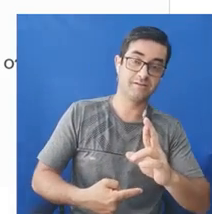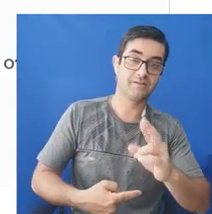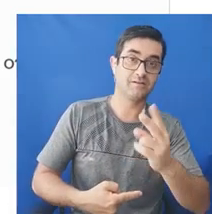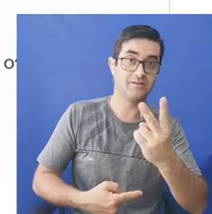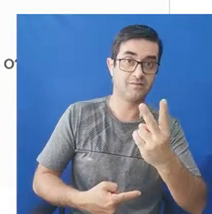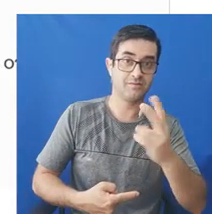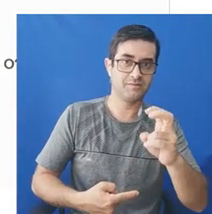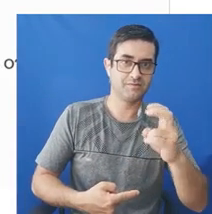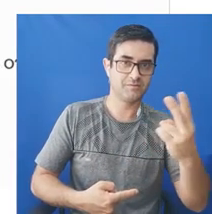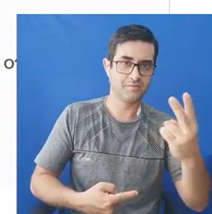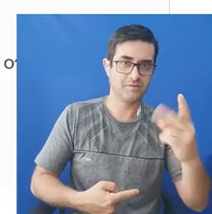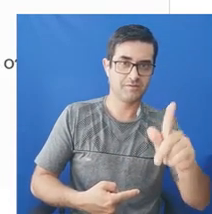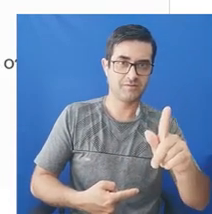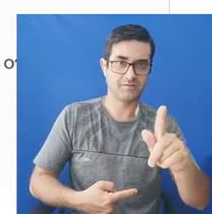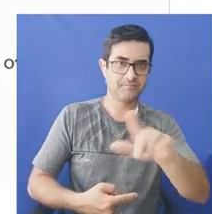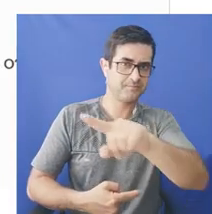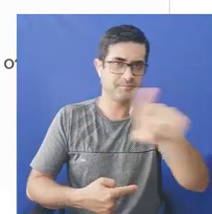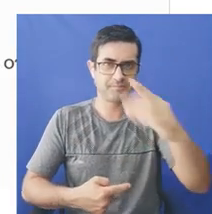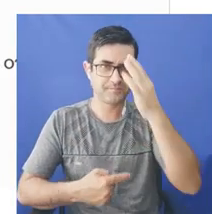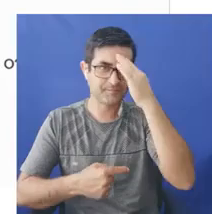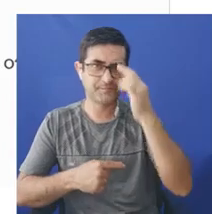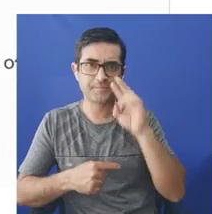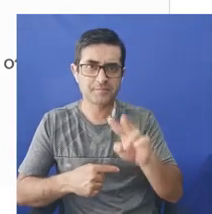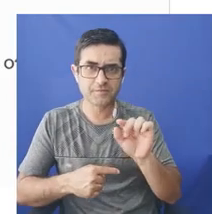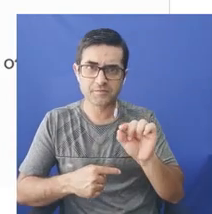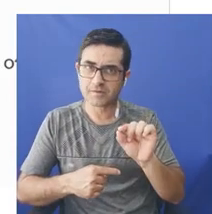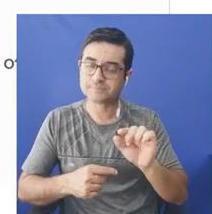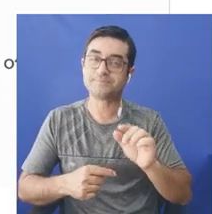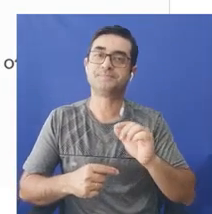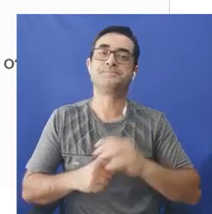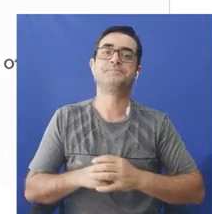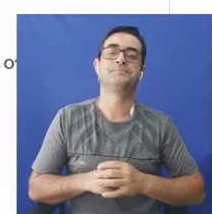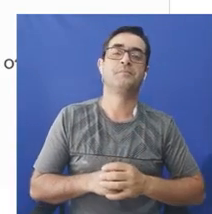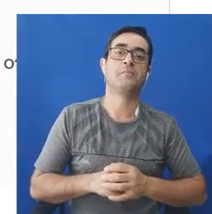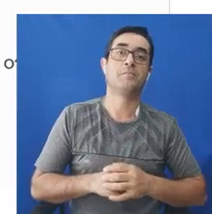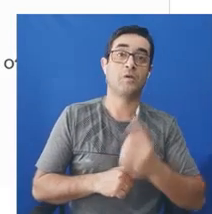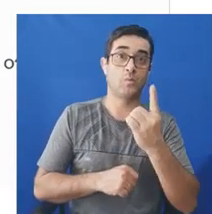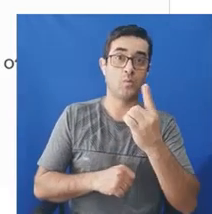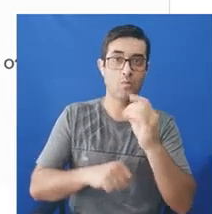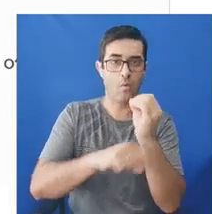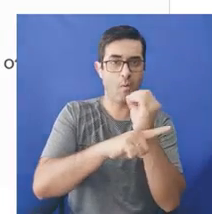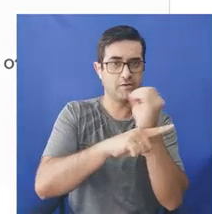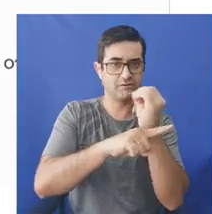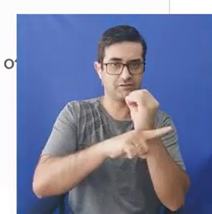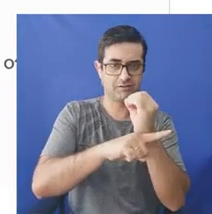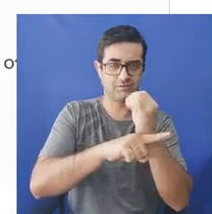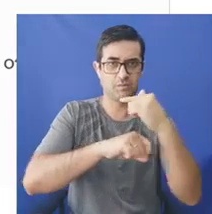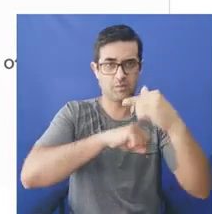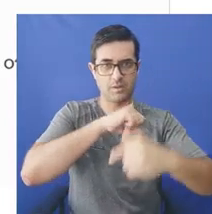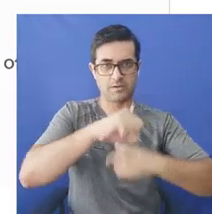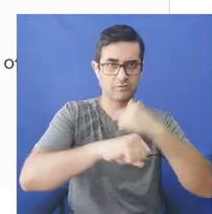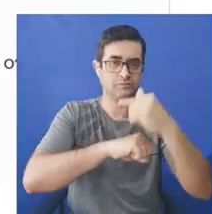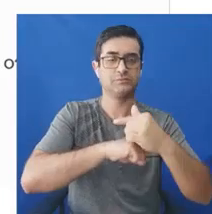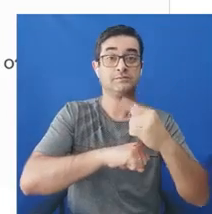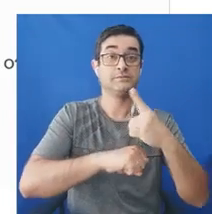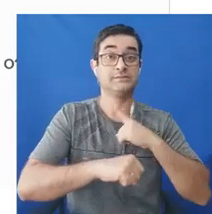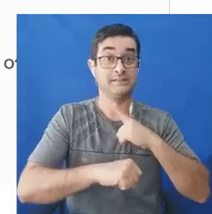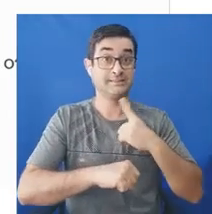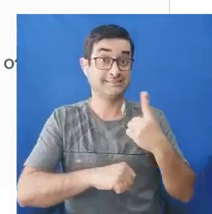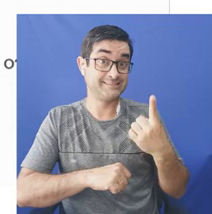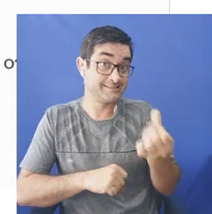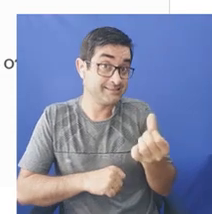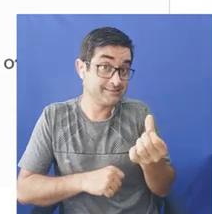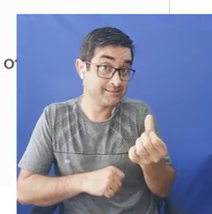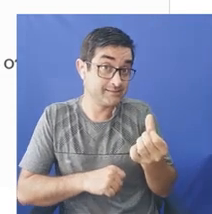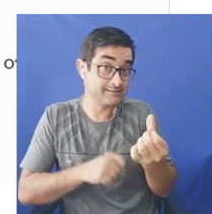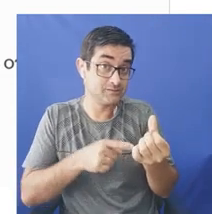só. Vamos ver se faz sentido. Se eu tenho um átomo de oxigênio, eu tenho 16